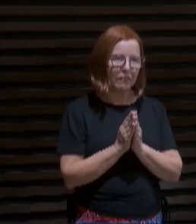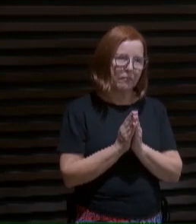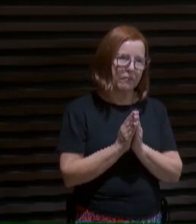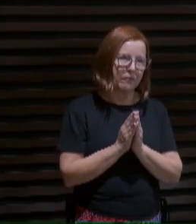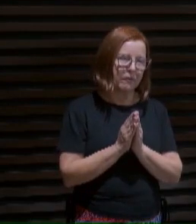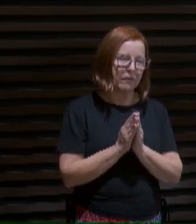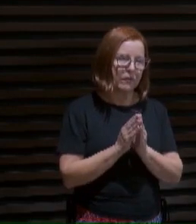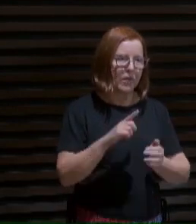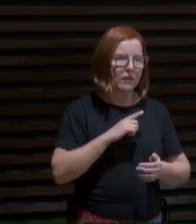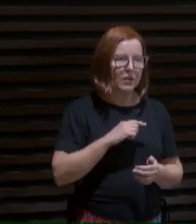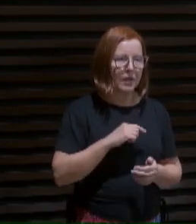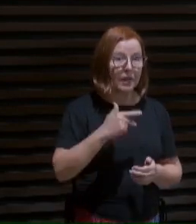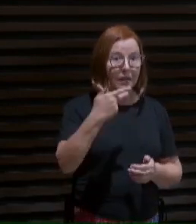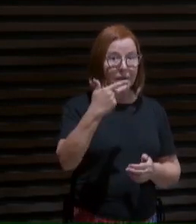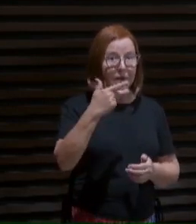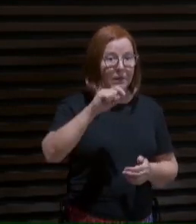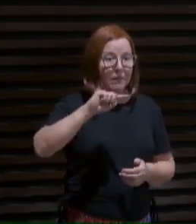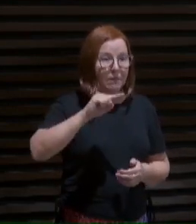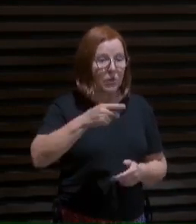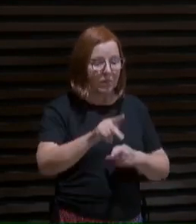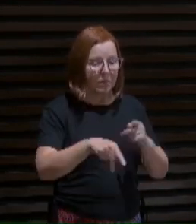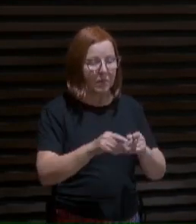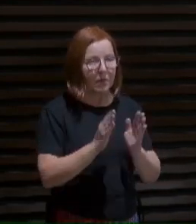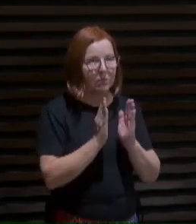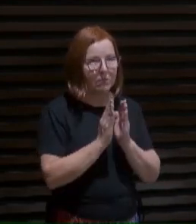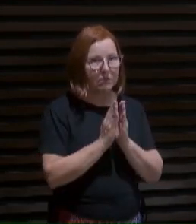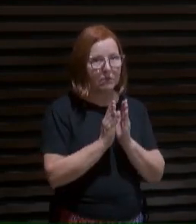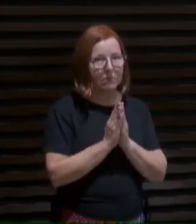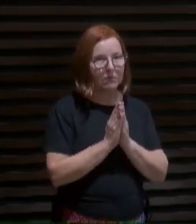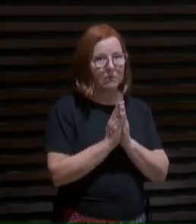Tinha 3.000 pessoas orando.